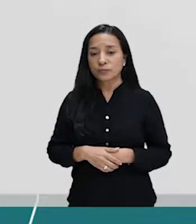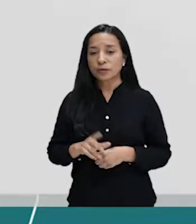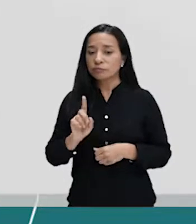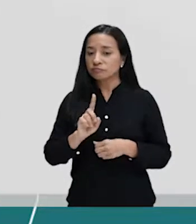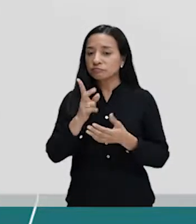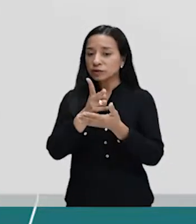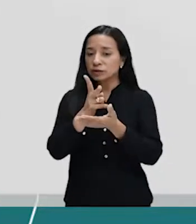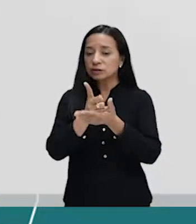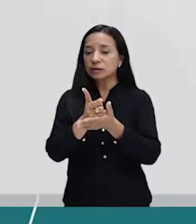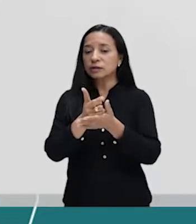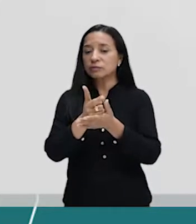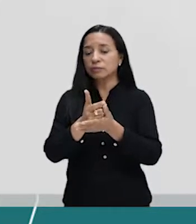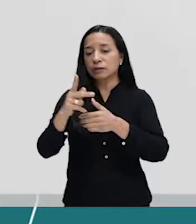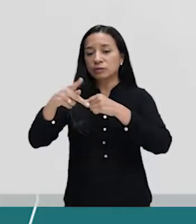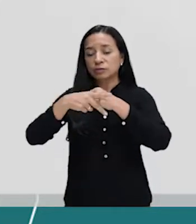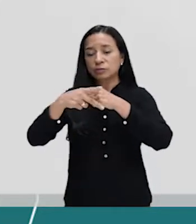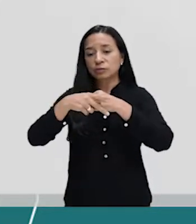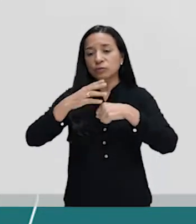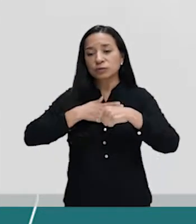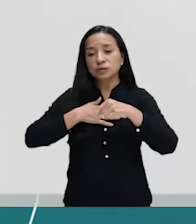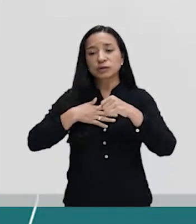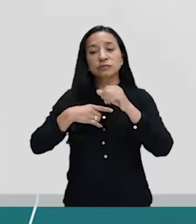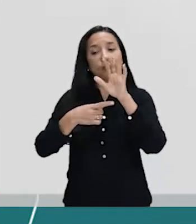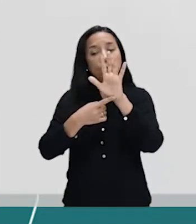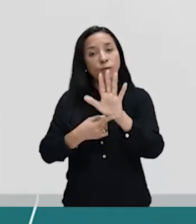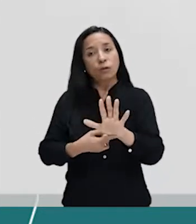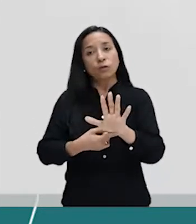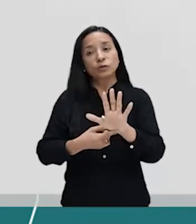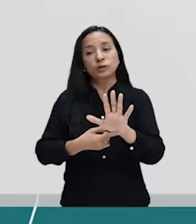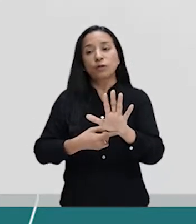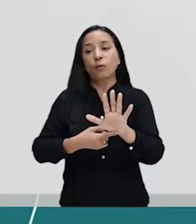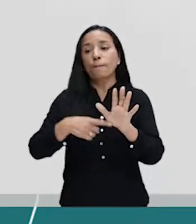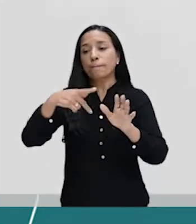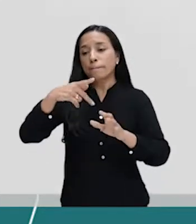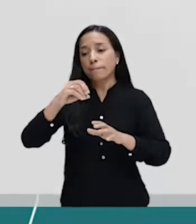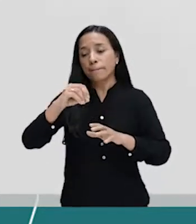indicam posse. Por vezes, sua utilização pode indicar aproximação